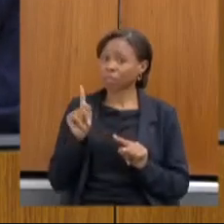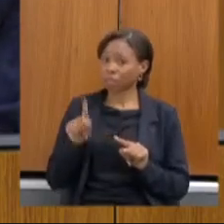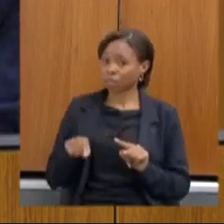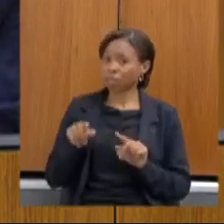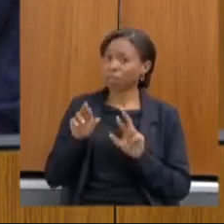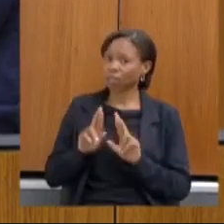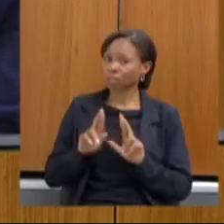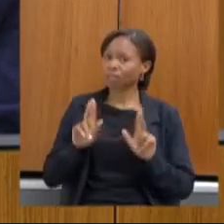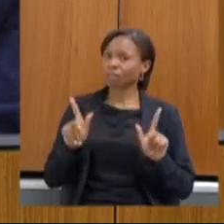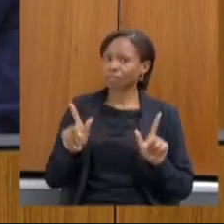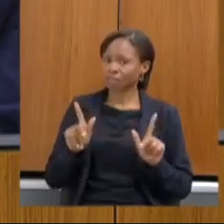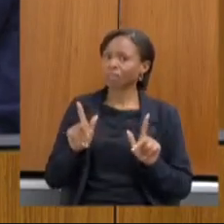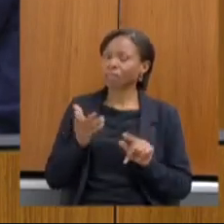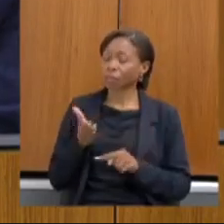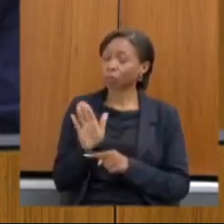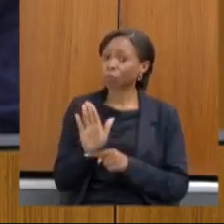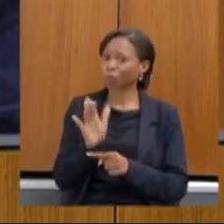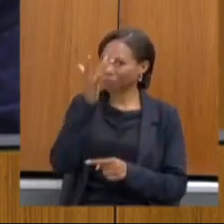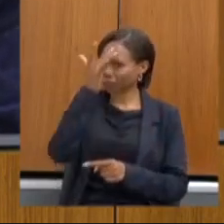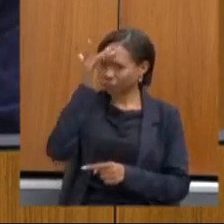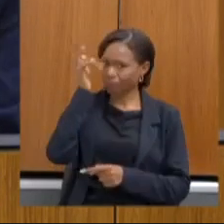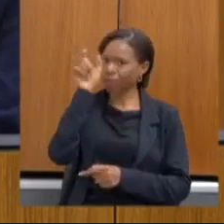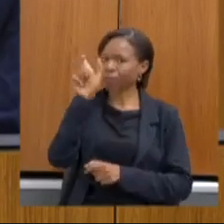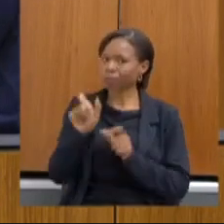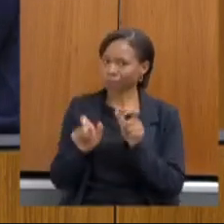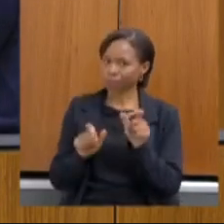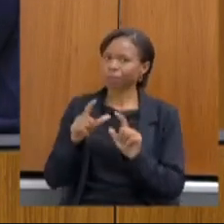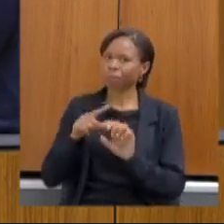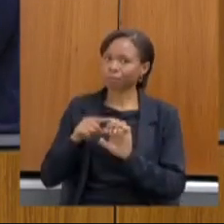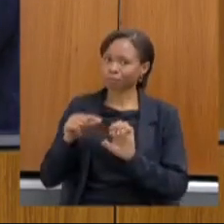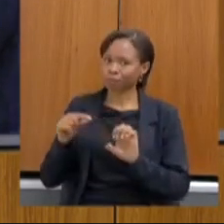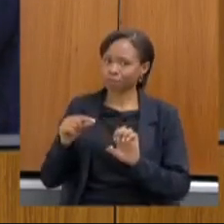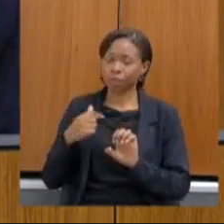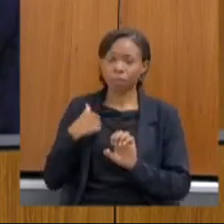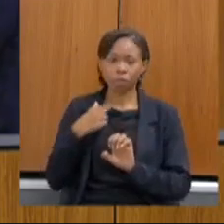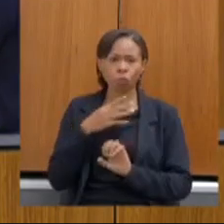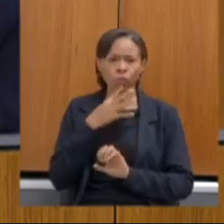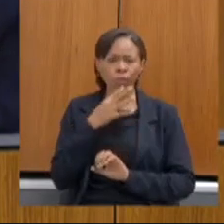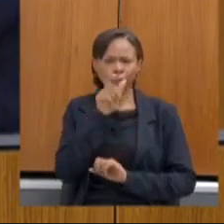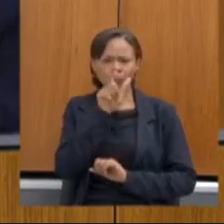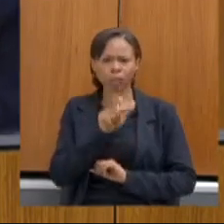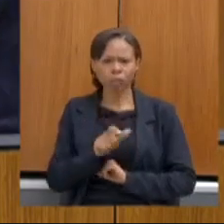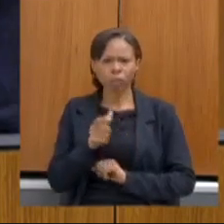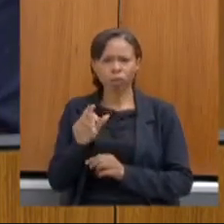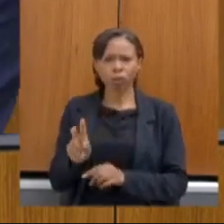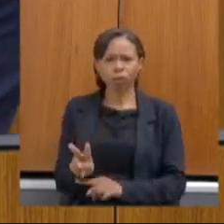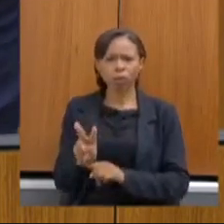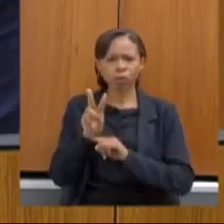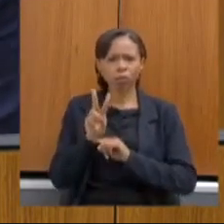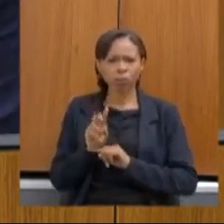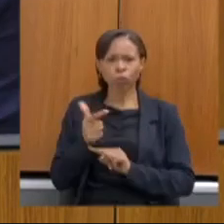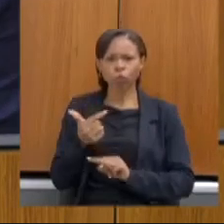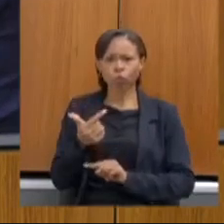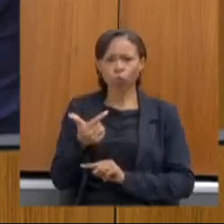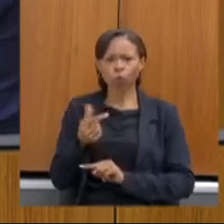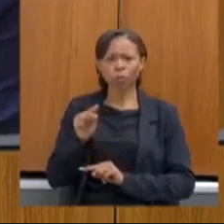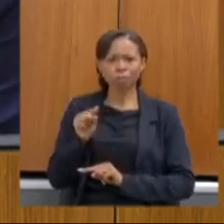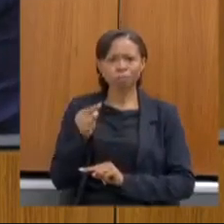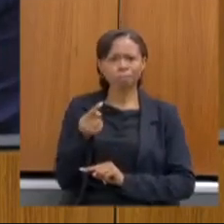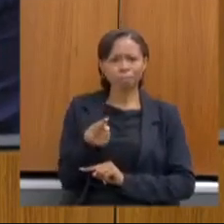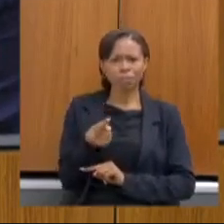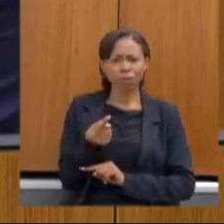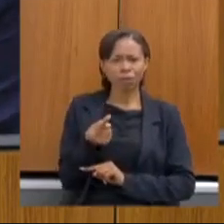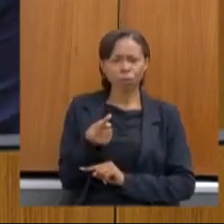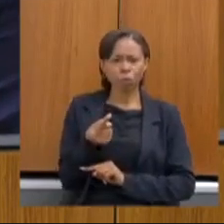no bolso daquela pessoa eu conheço um sujeito que pegou um clonado Gil de 12 mil reais só de que eles empurraram